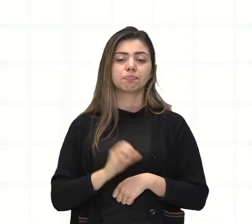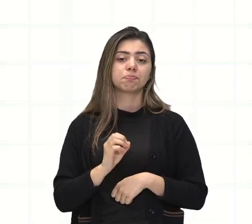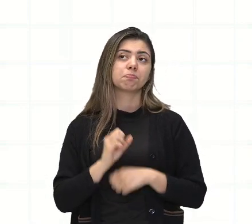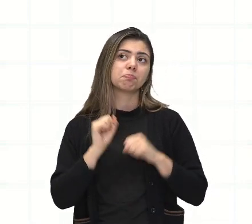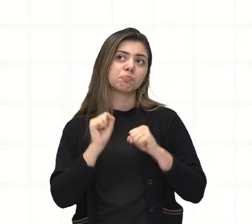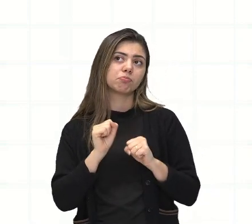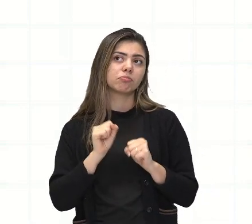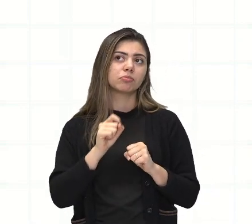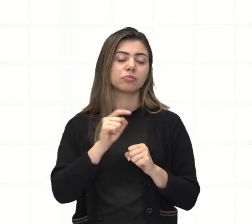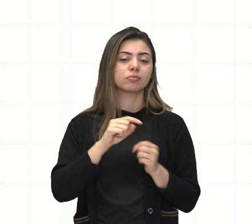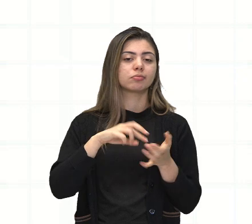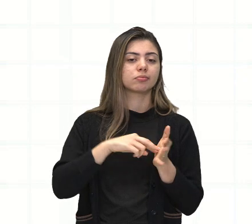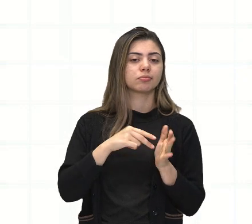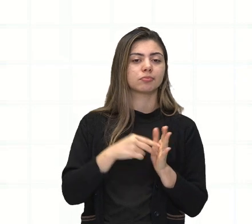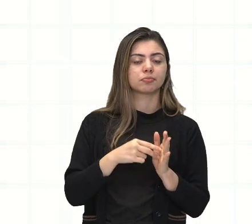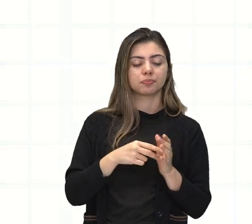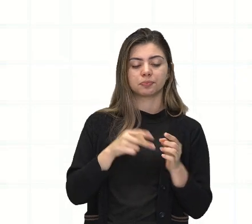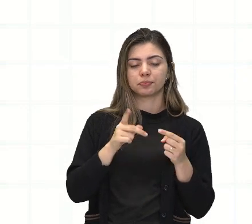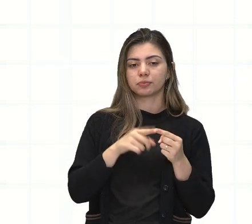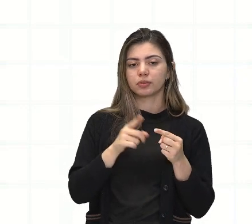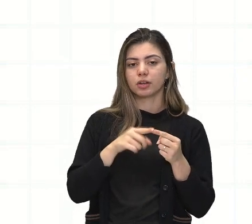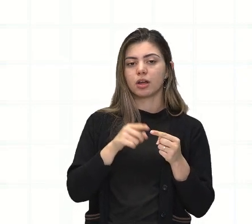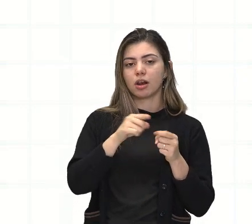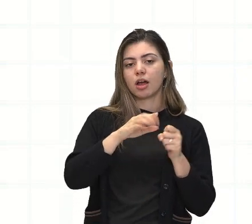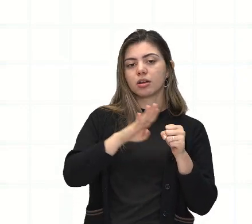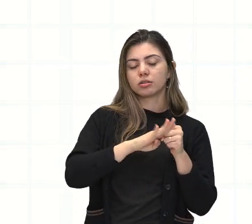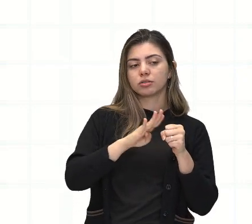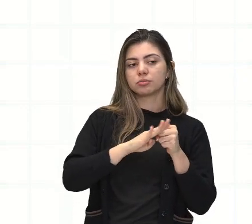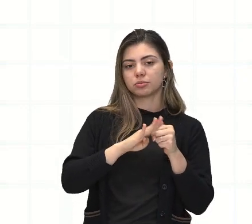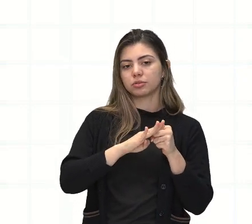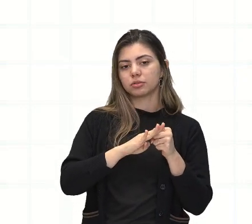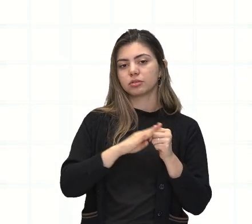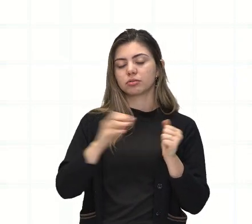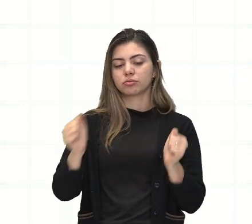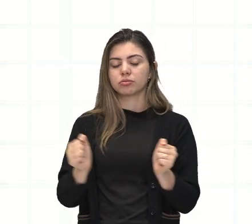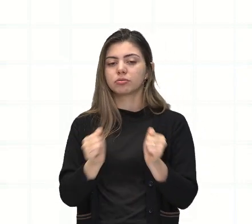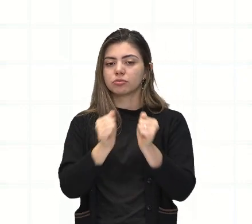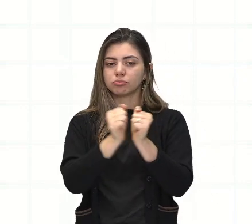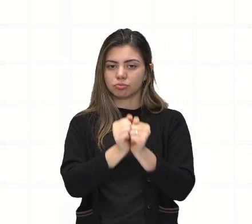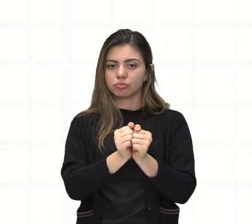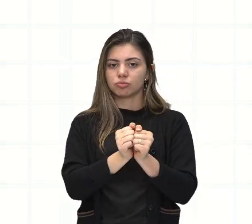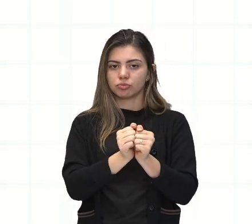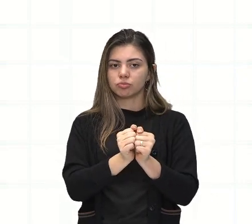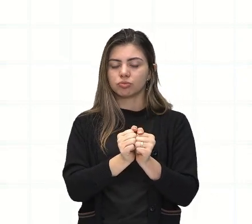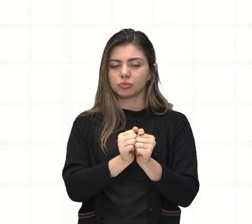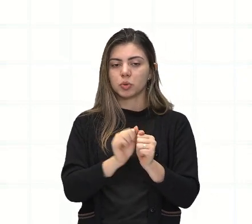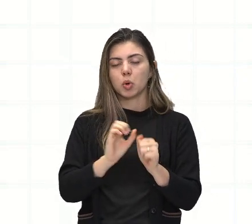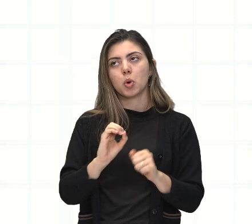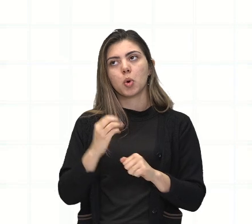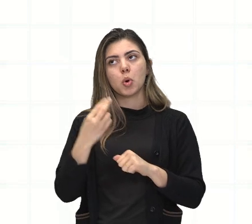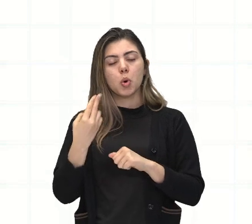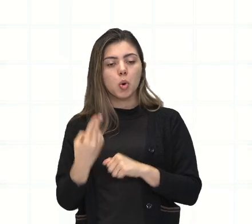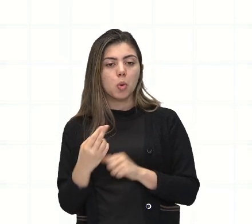de acompanhar um determinado ser, certo? Ou